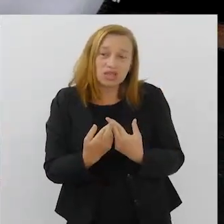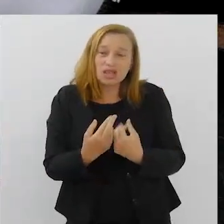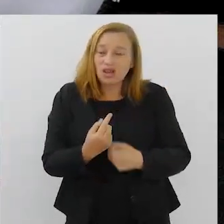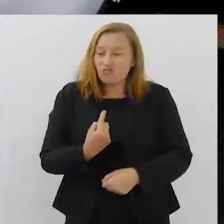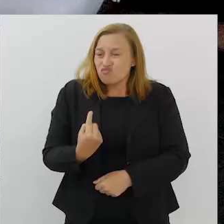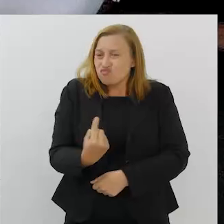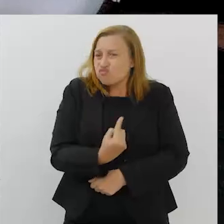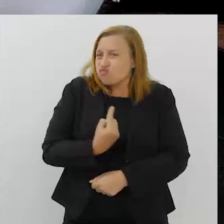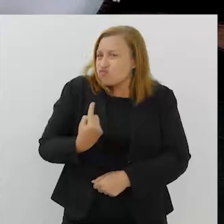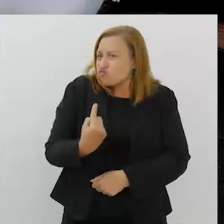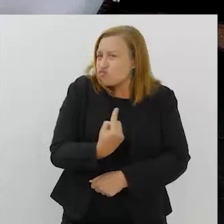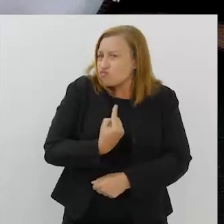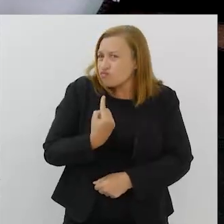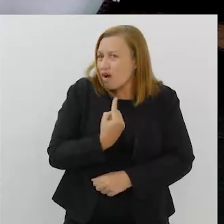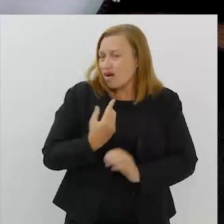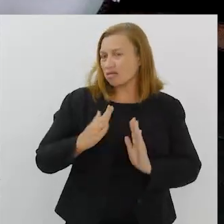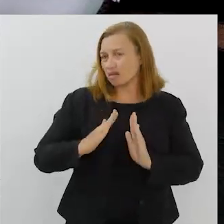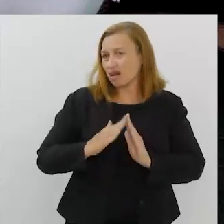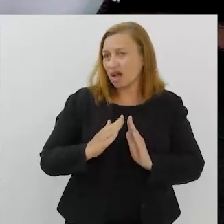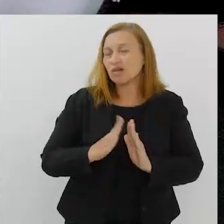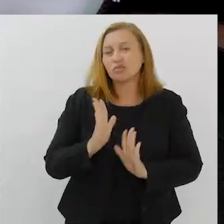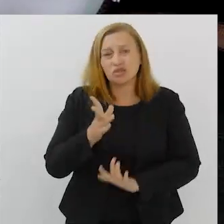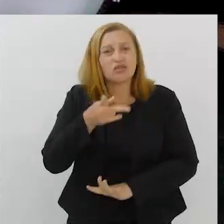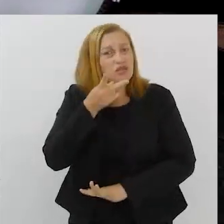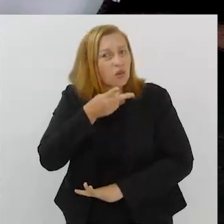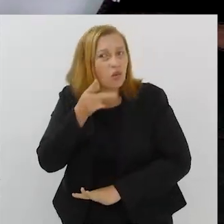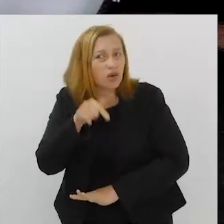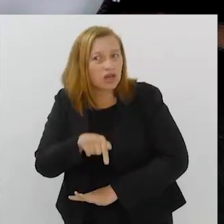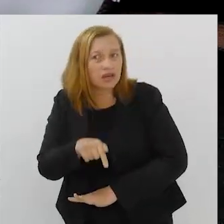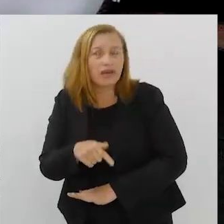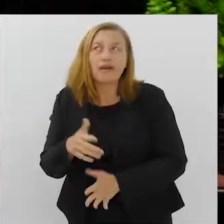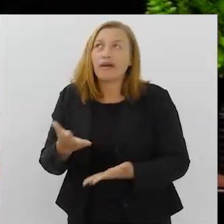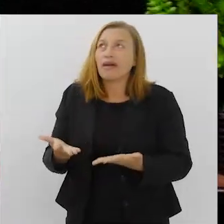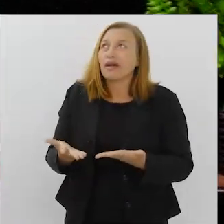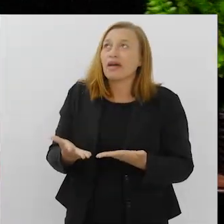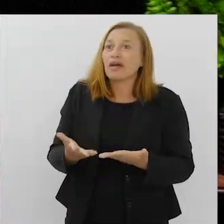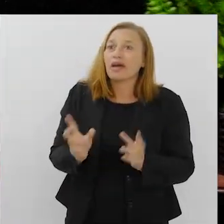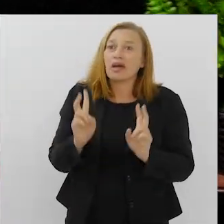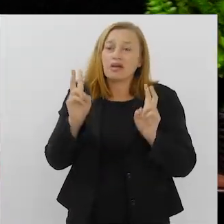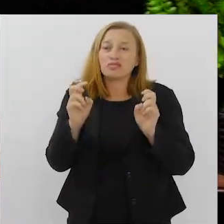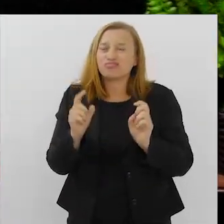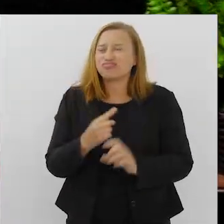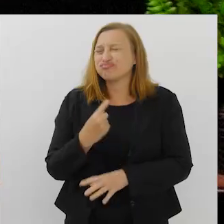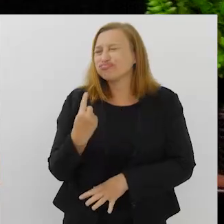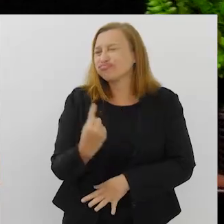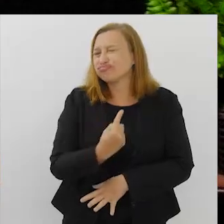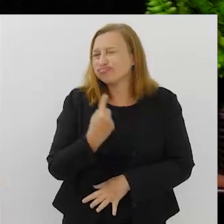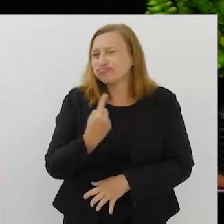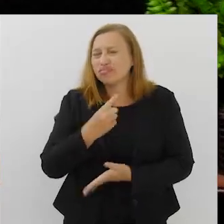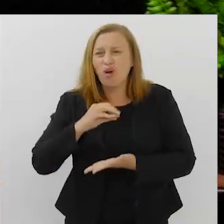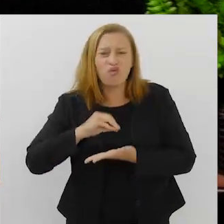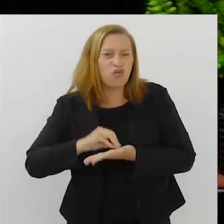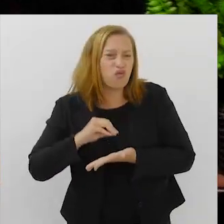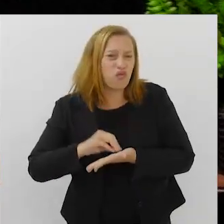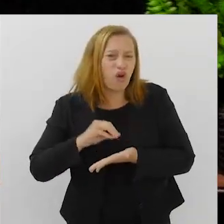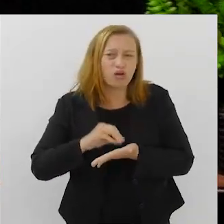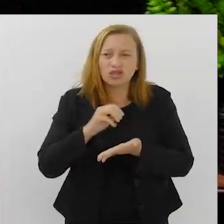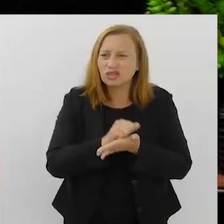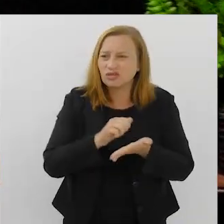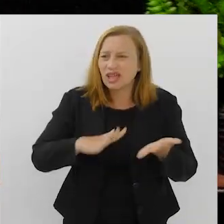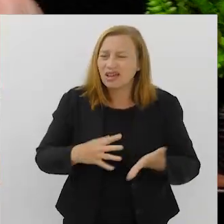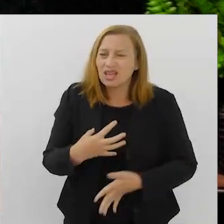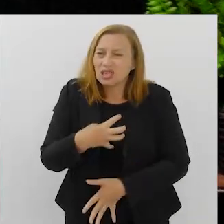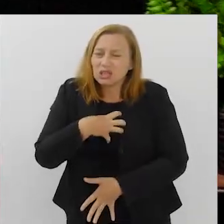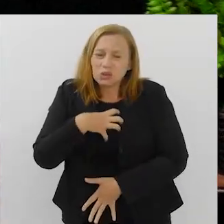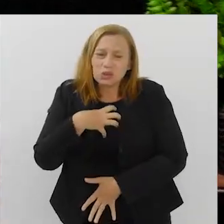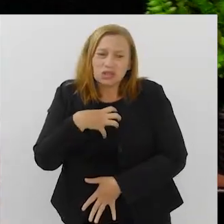Essas pessoas, né, como a gente disse aqui, né, que é uma questão da solidão, da falta de atividade,